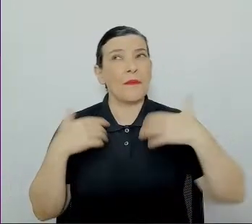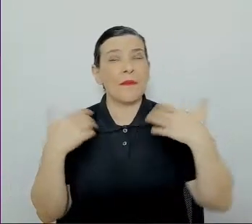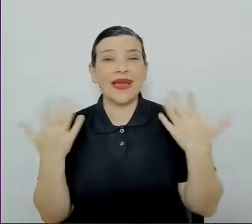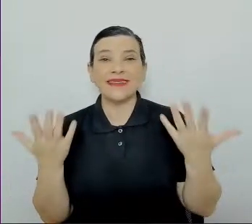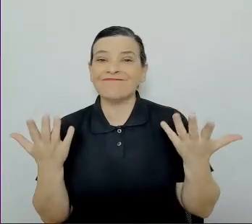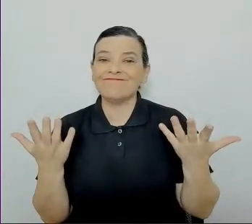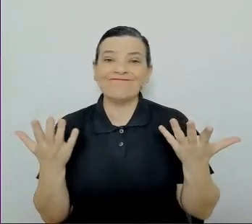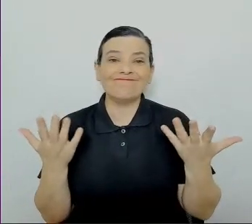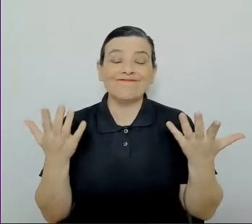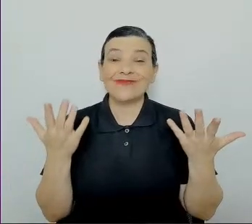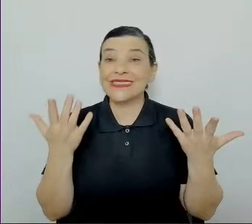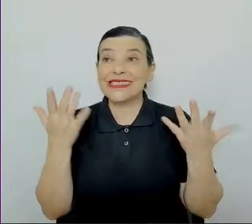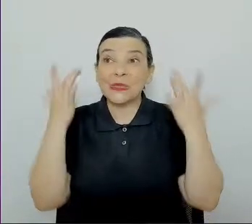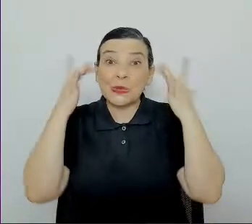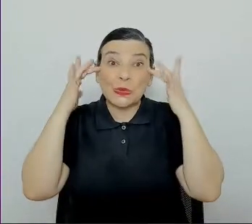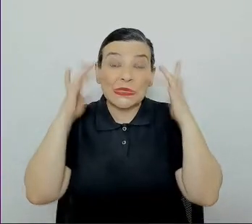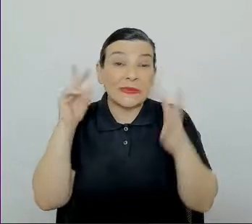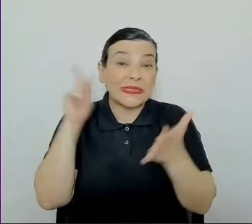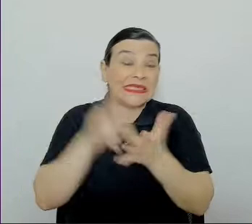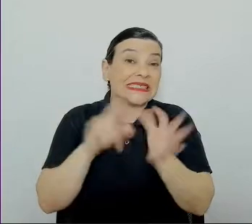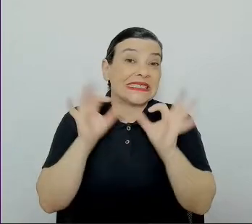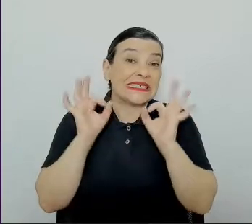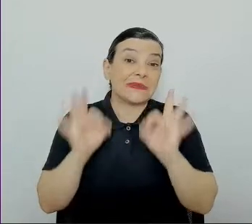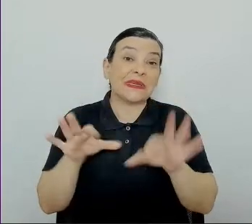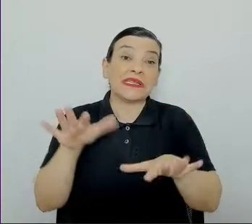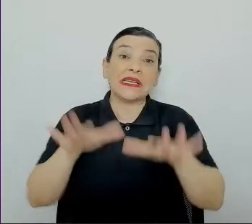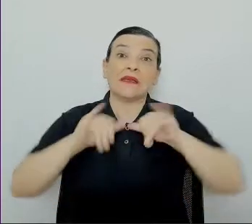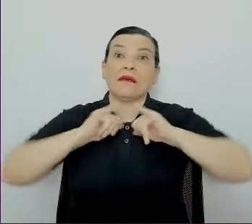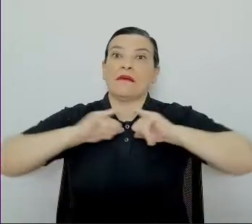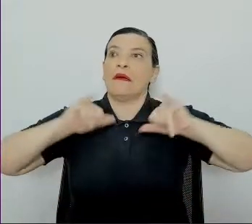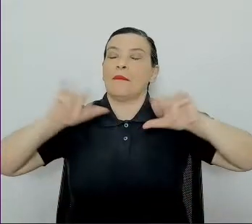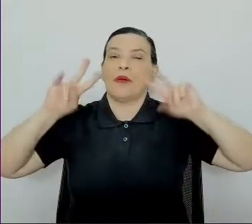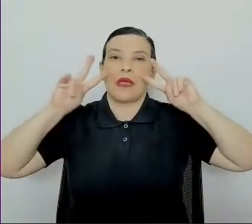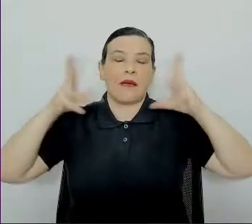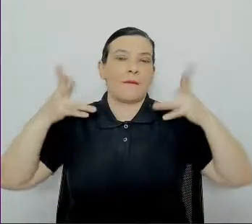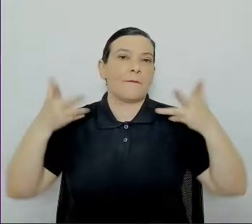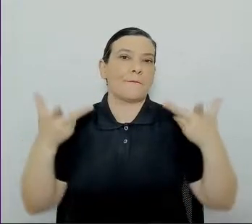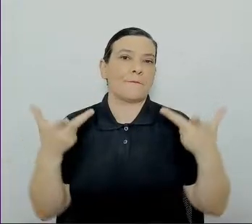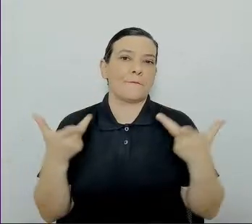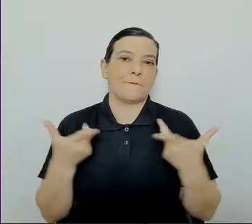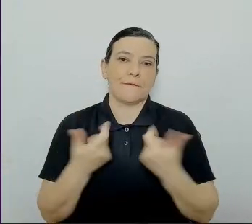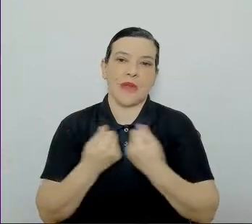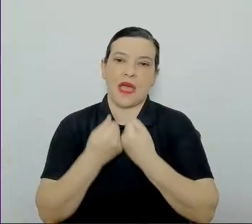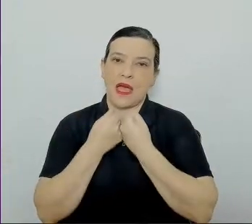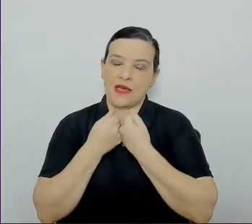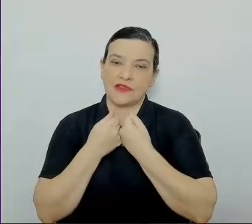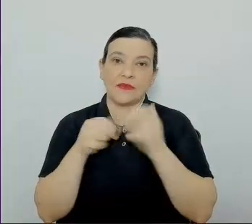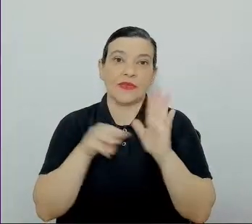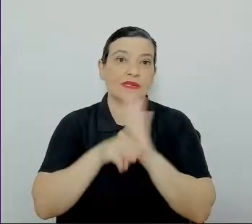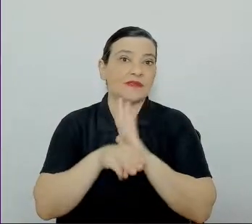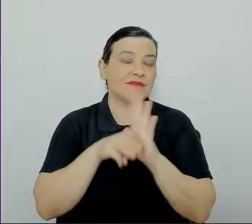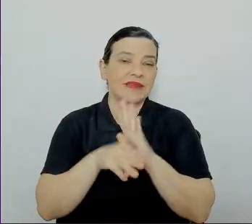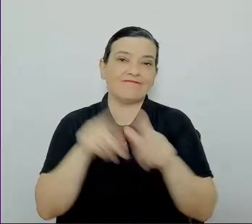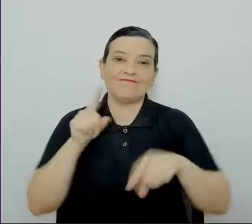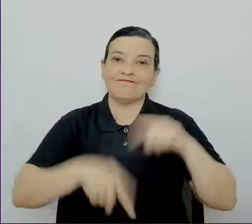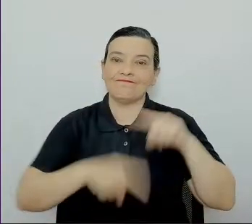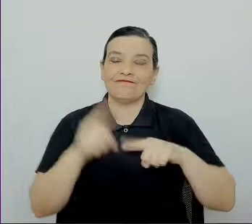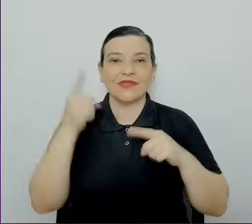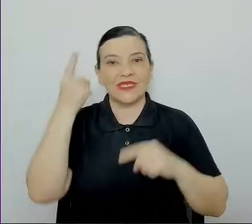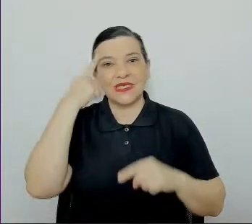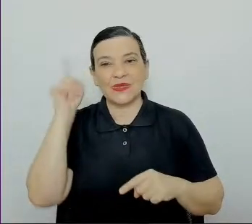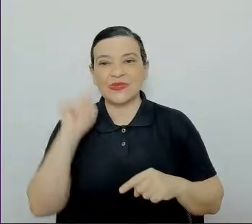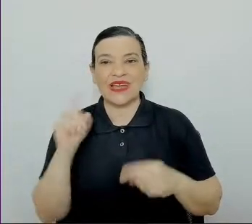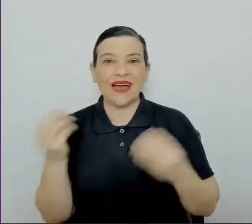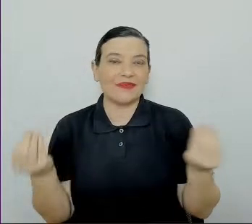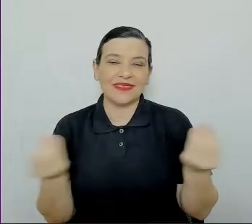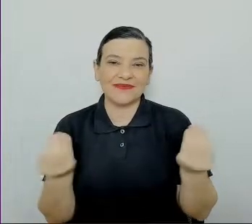não sabe necessariamente. Pode ter tido uma campanha de marketing incrível, que melhorou as métricas de produto e você não sabe se foi o seu produto ou se foi a campanha.